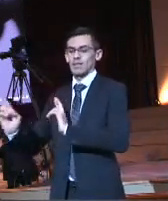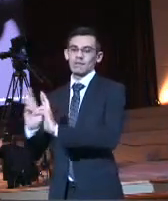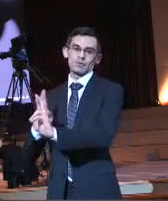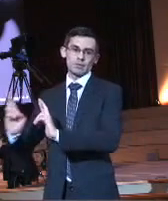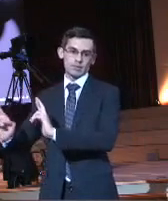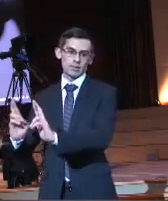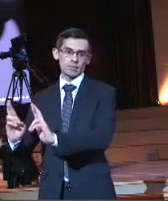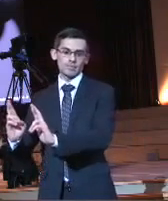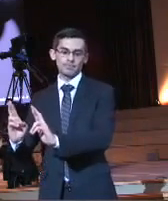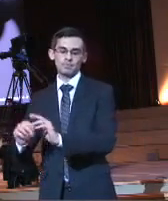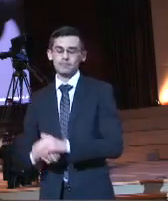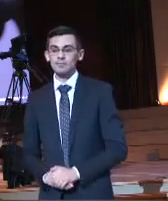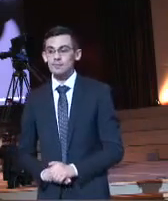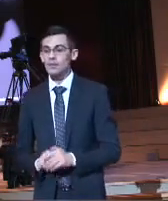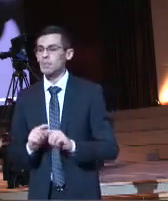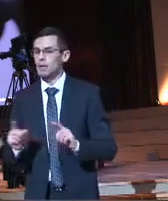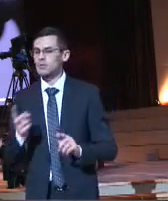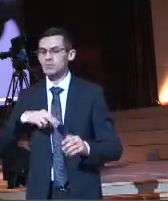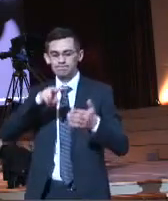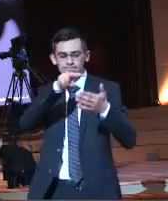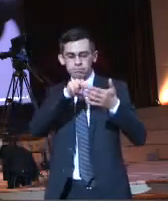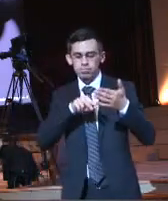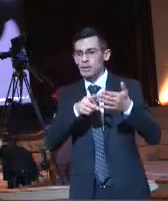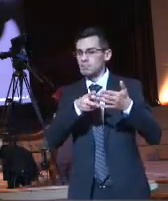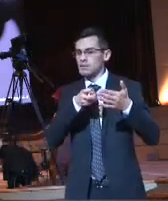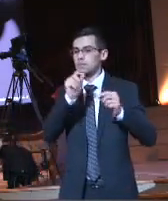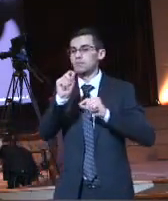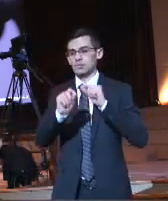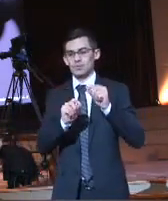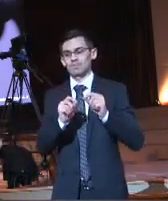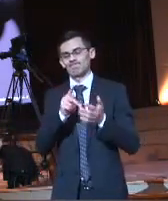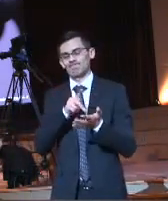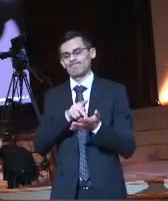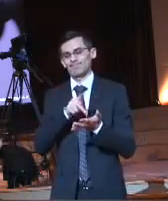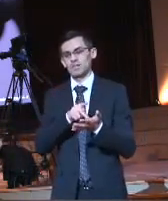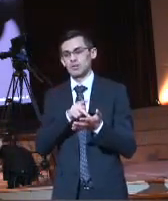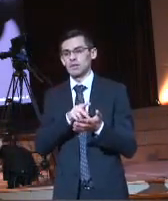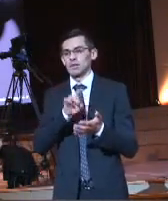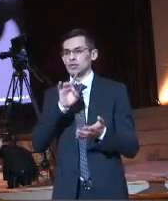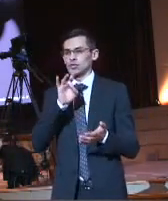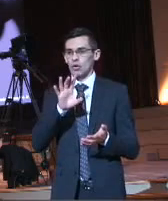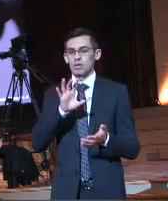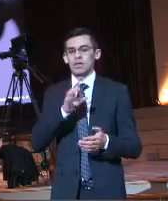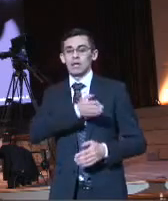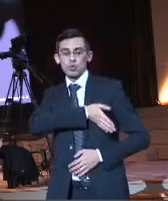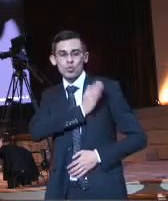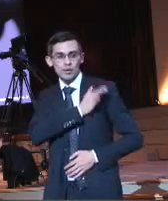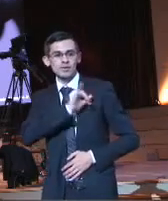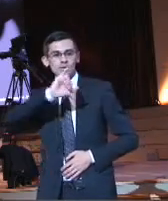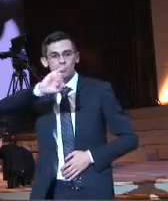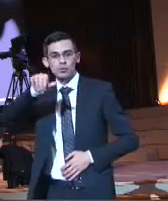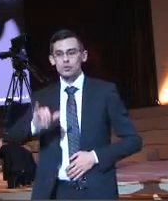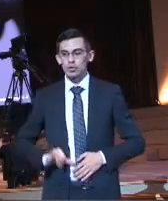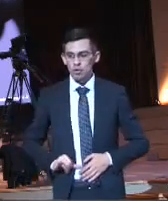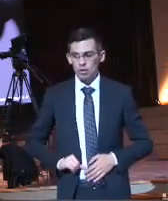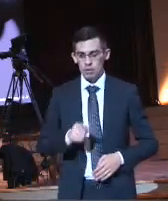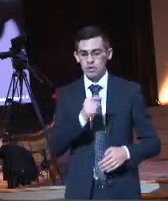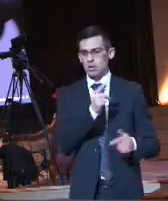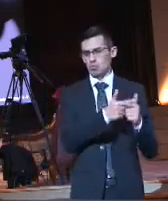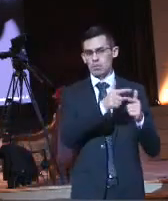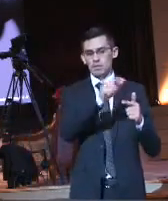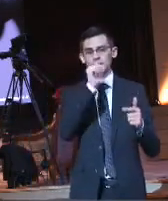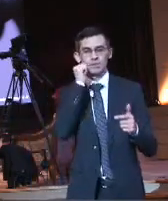É interessante que a gente pode ver esse mesmo sofrimento não apenas vindo ao coração de Jó, não apenas por causa da sua mulher,